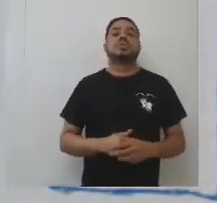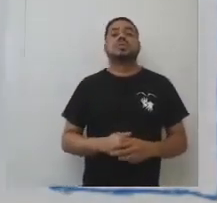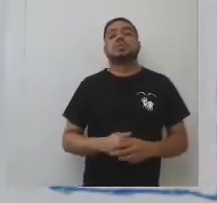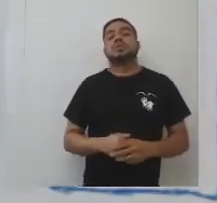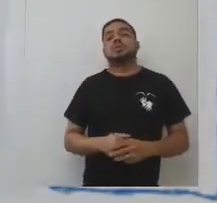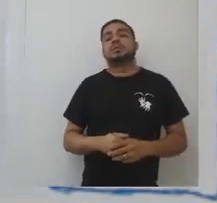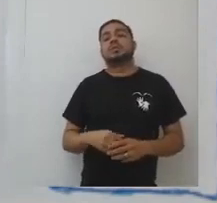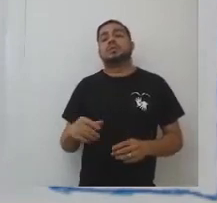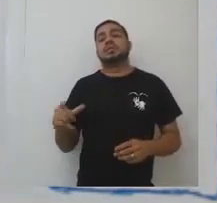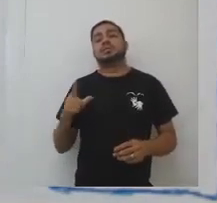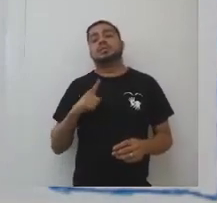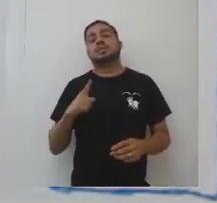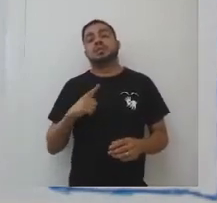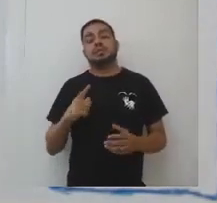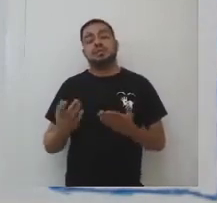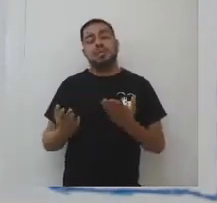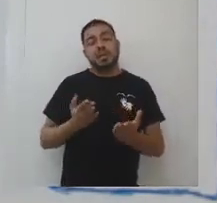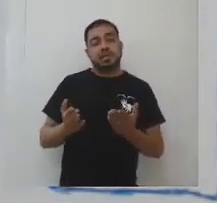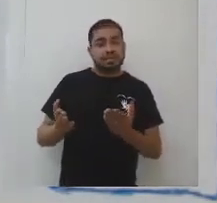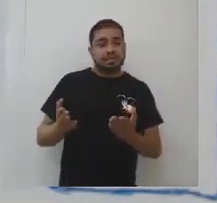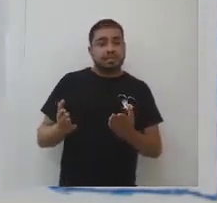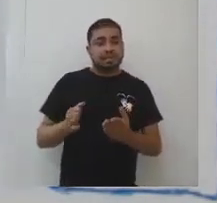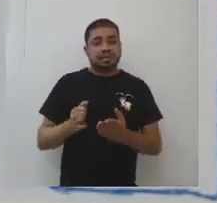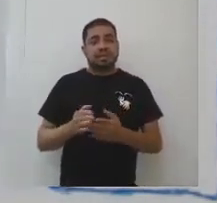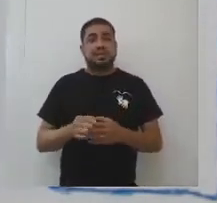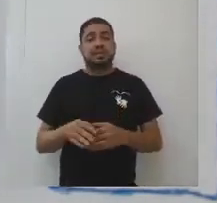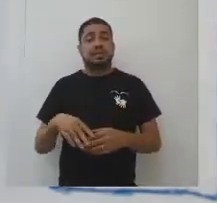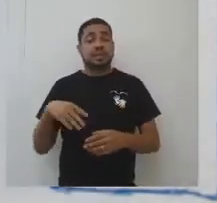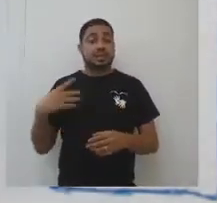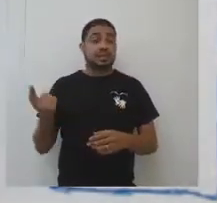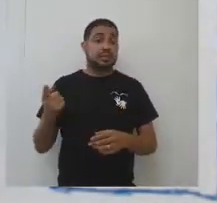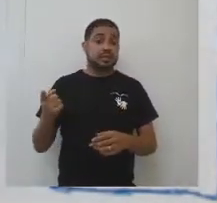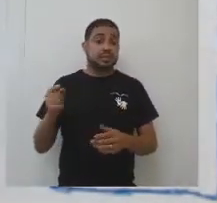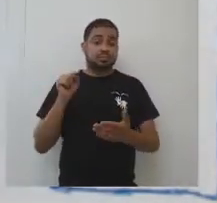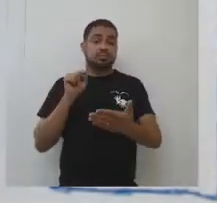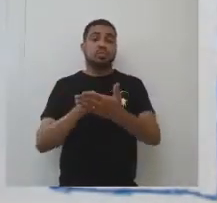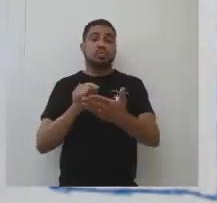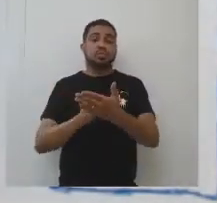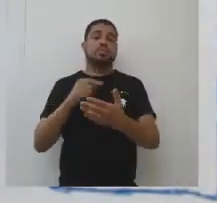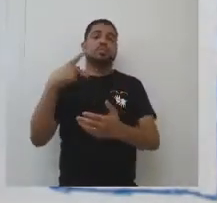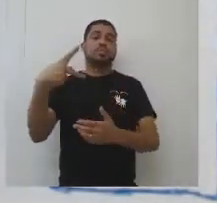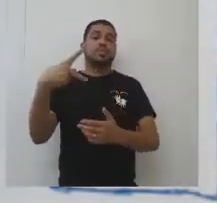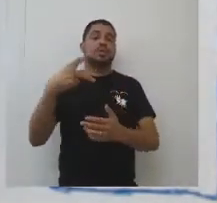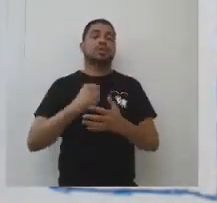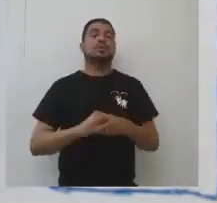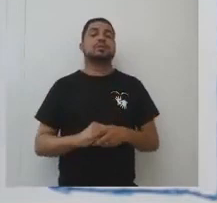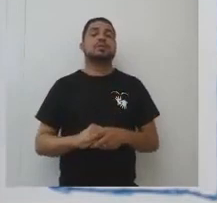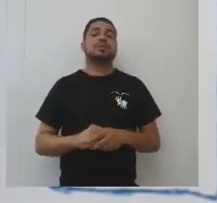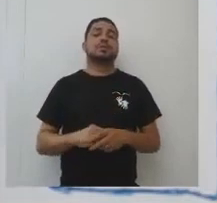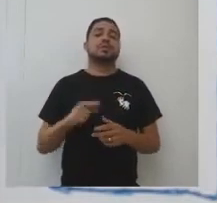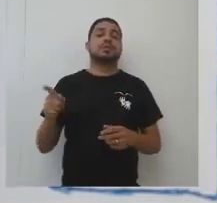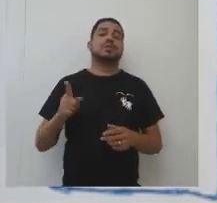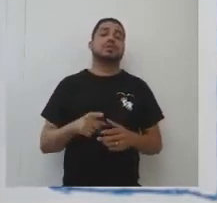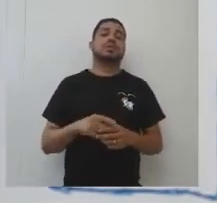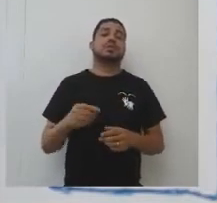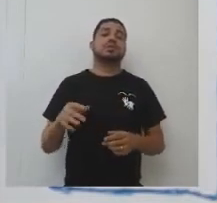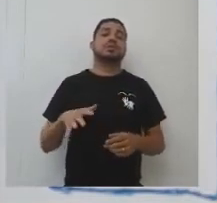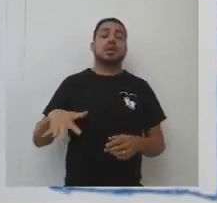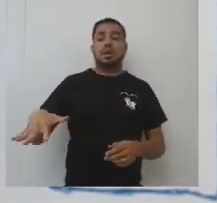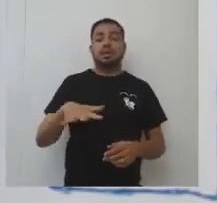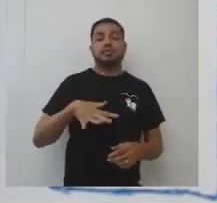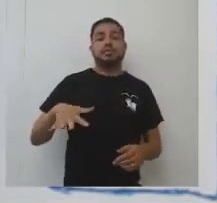Ortogonais, perpendiculares entre si. Quer dizer, nesse ponto P, que é o